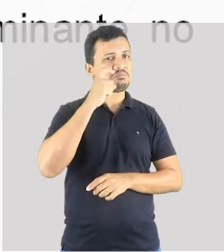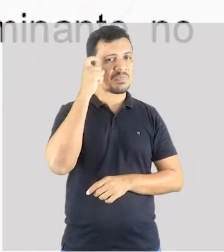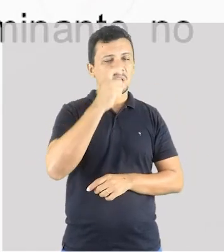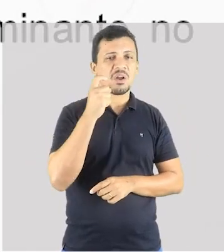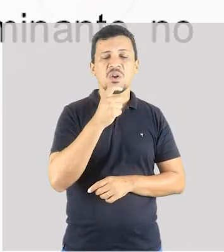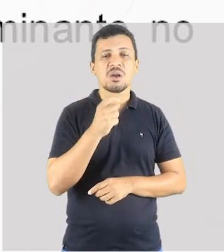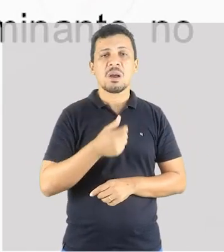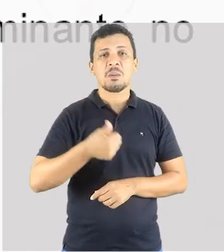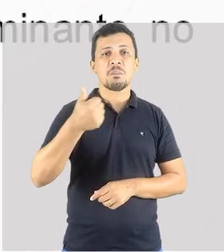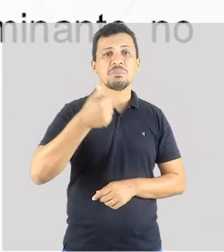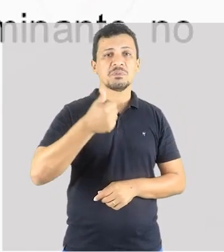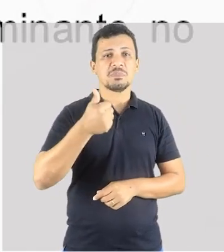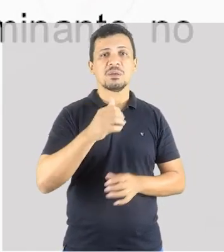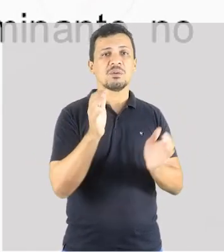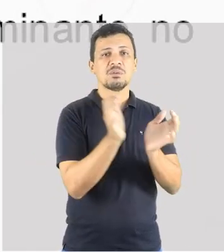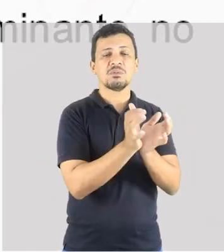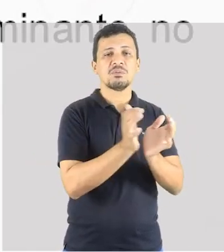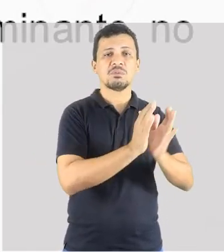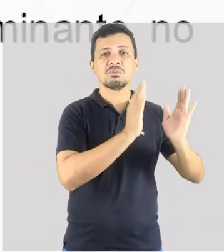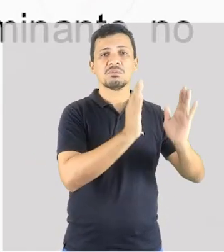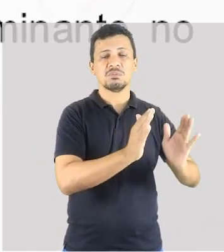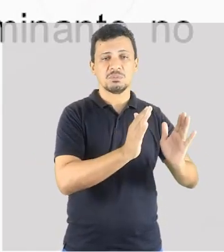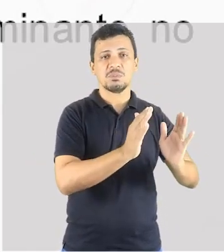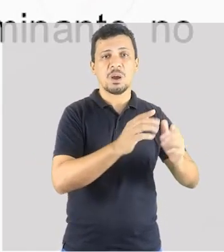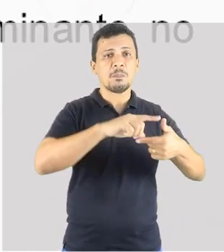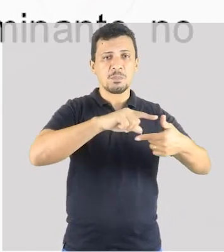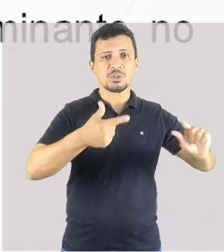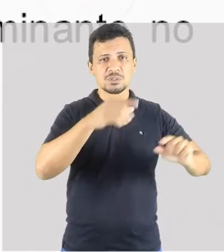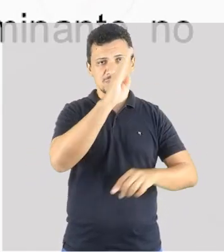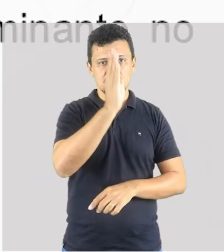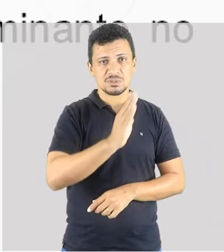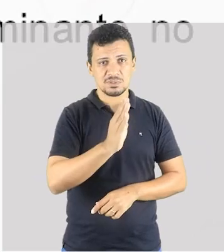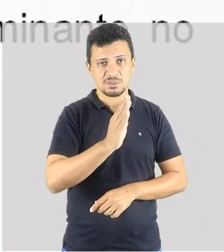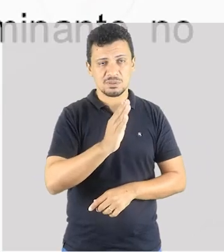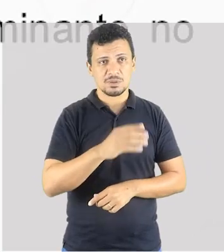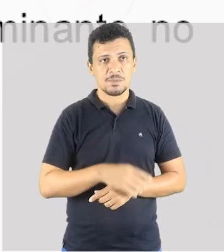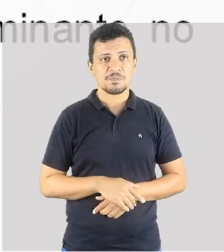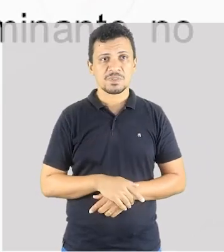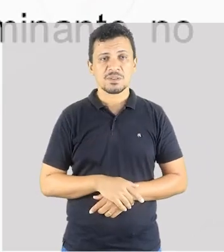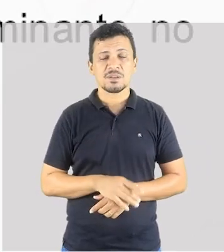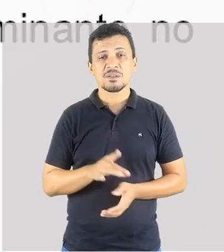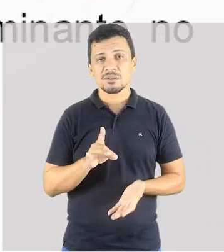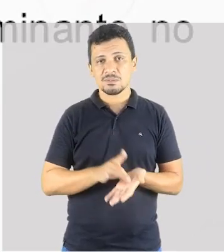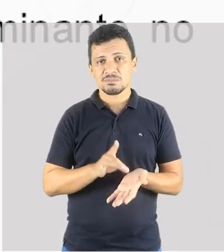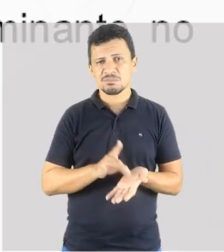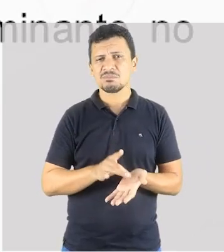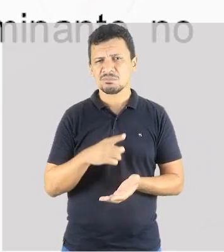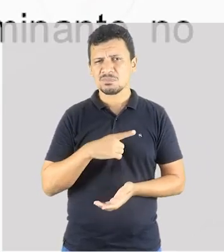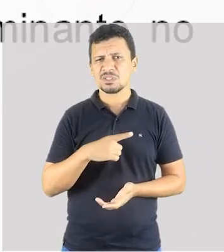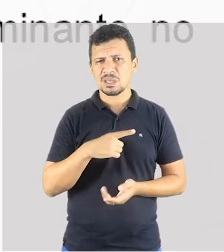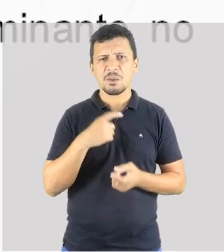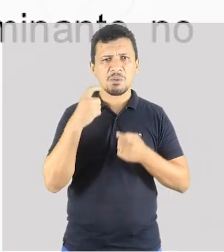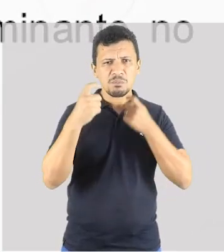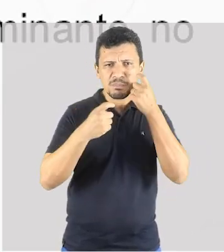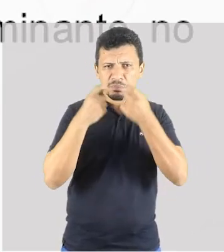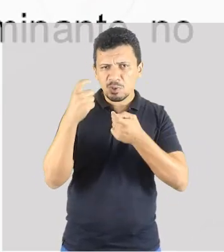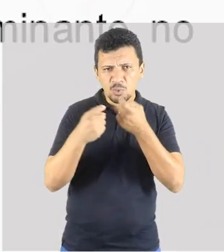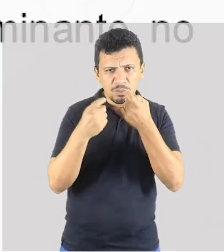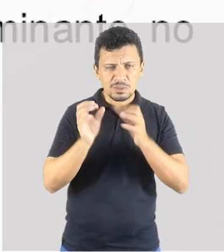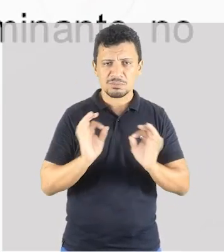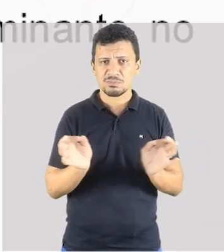do modernismo brasileiro, certo? Nós temos realmente uma despreocupação, né, da